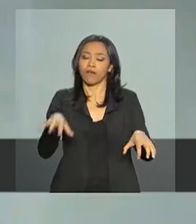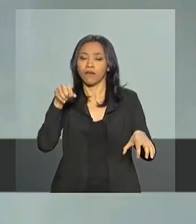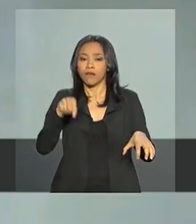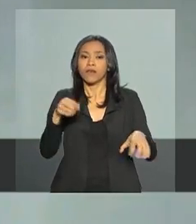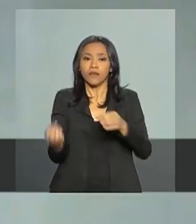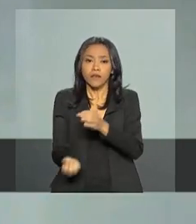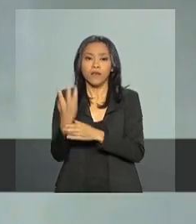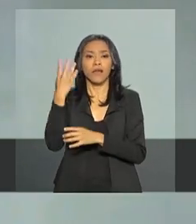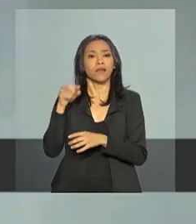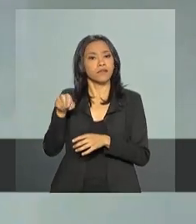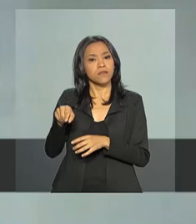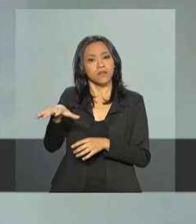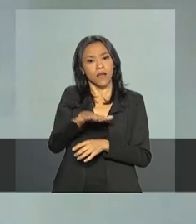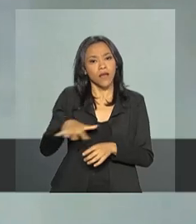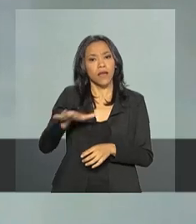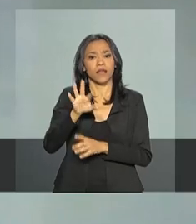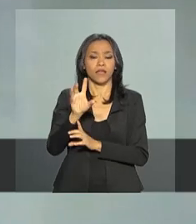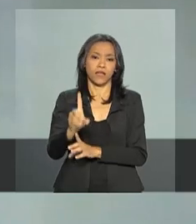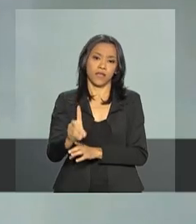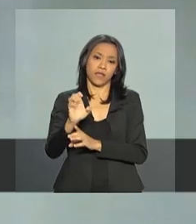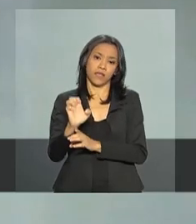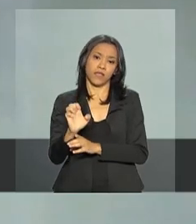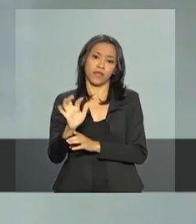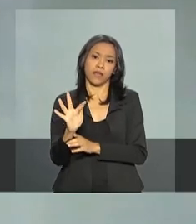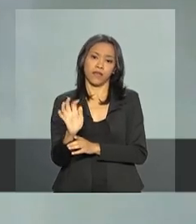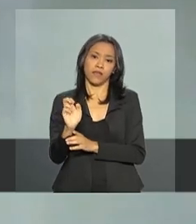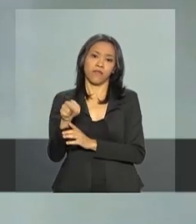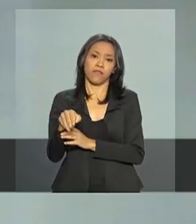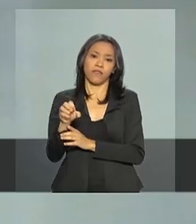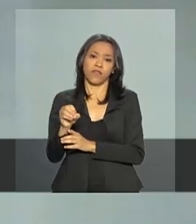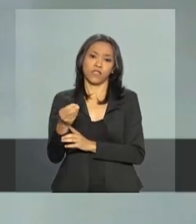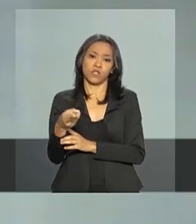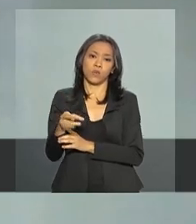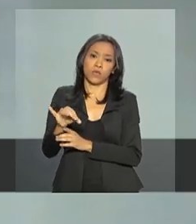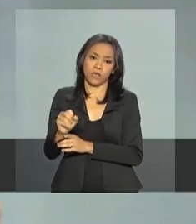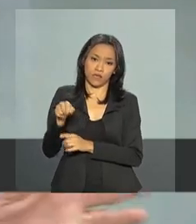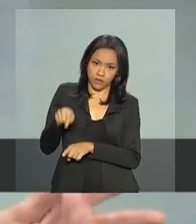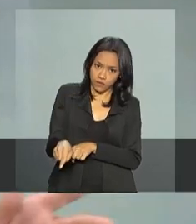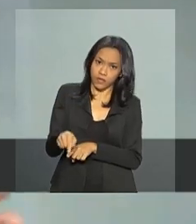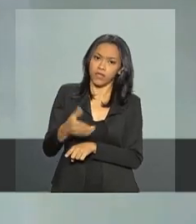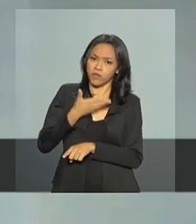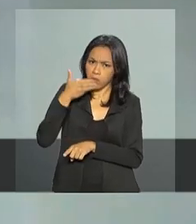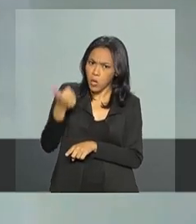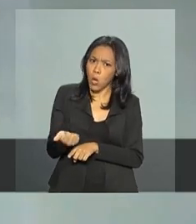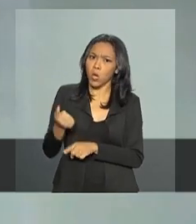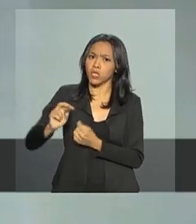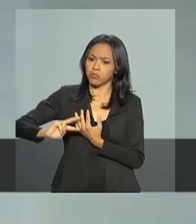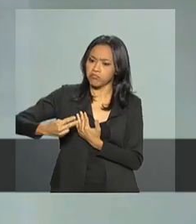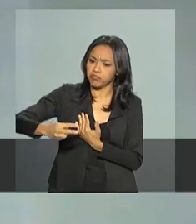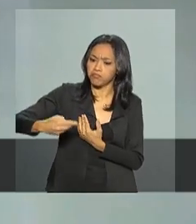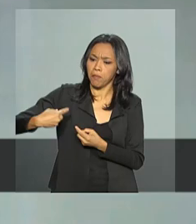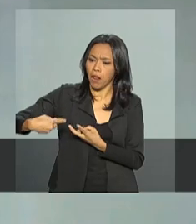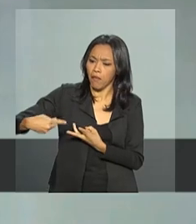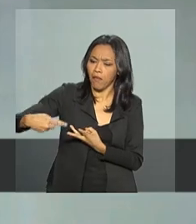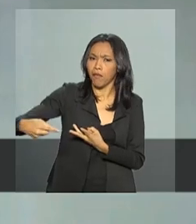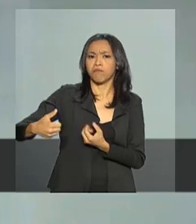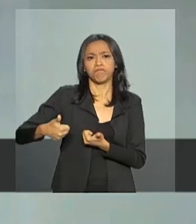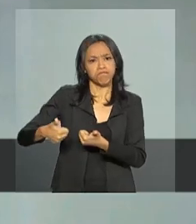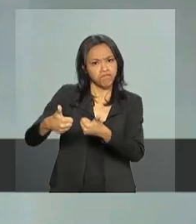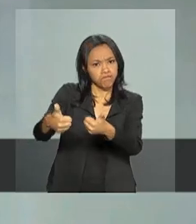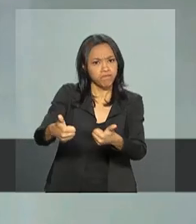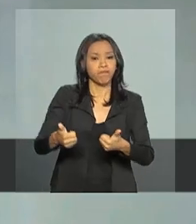a defensoria pública, não é? Que deu os melhores resultados. Aliás, o relato que o doutor Gabriel fez